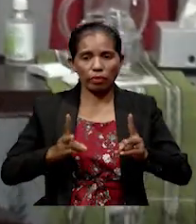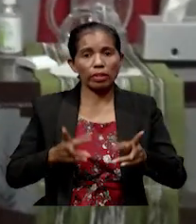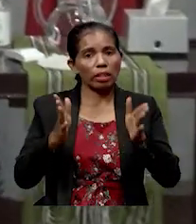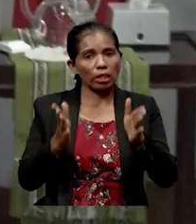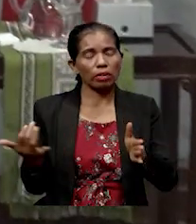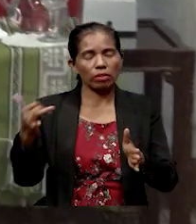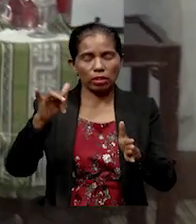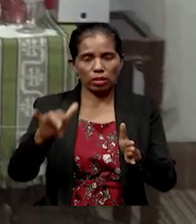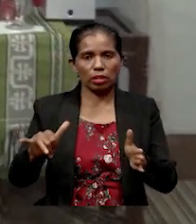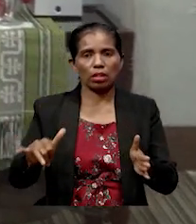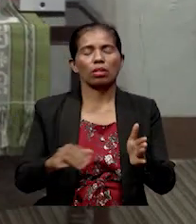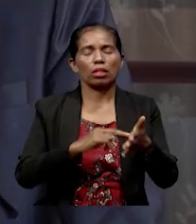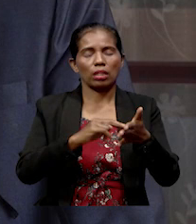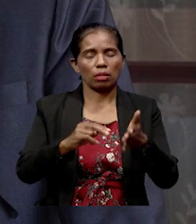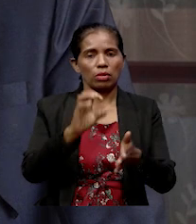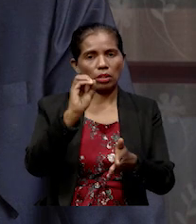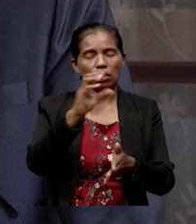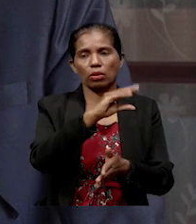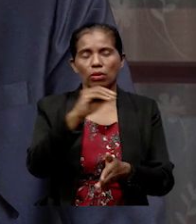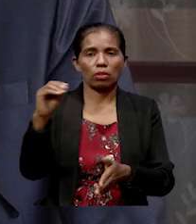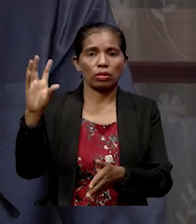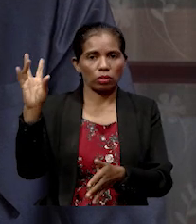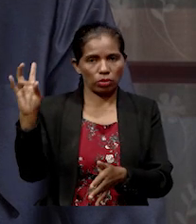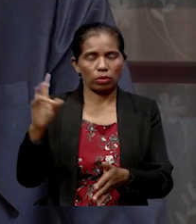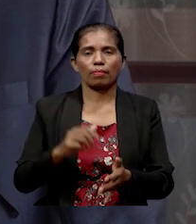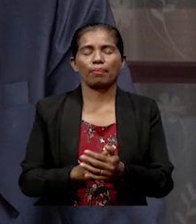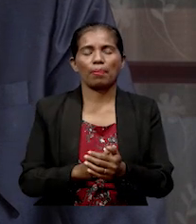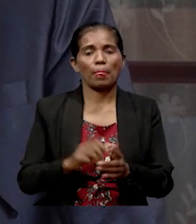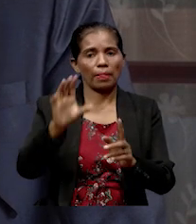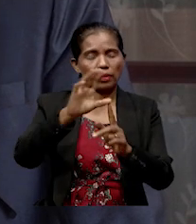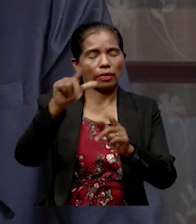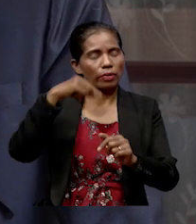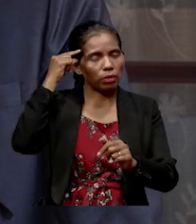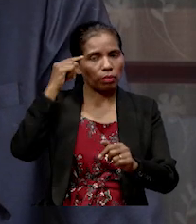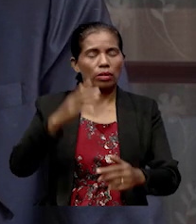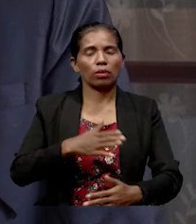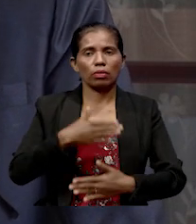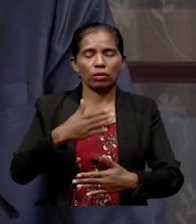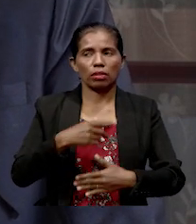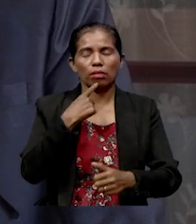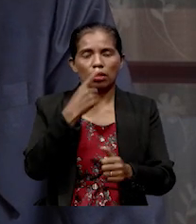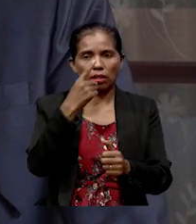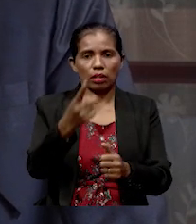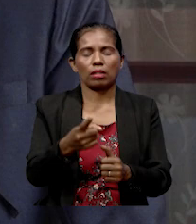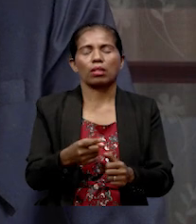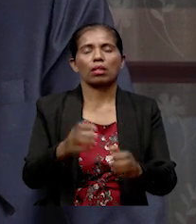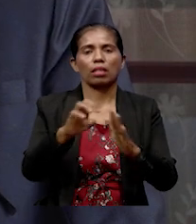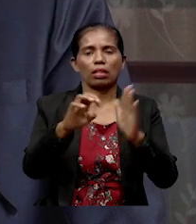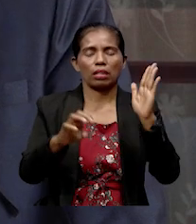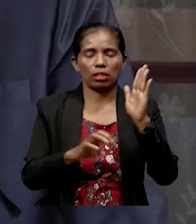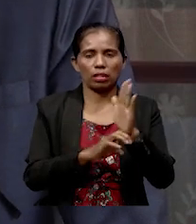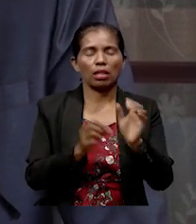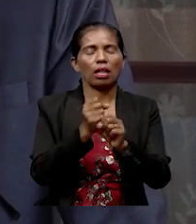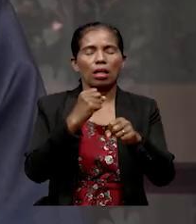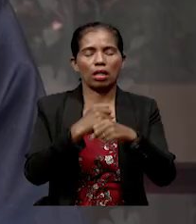grau zero tohitu. Hafo no encontro governante ne actuir, se o governo descontente no considera Estado halo injustiça